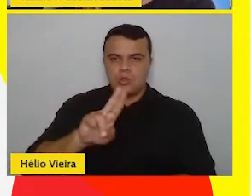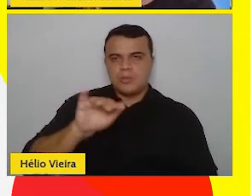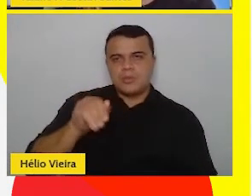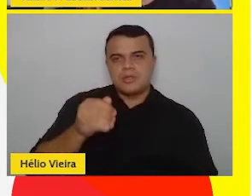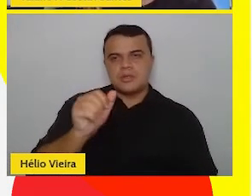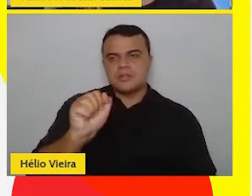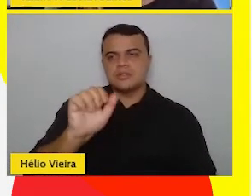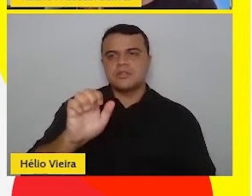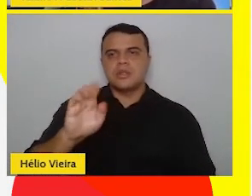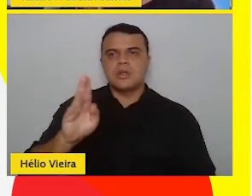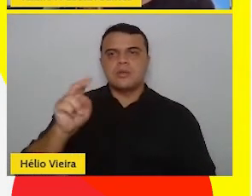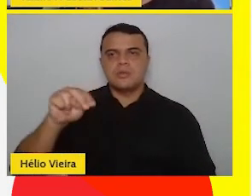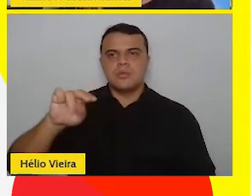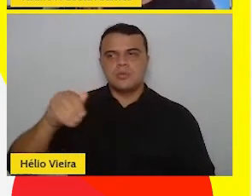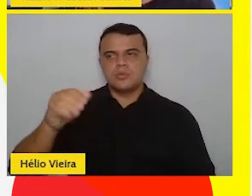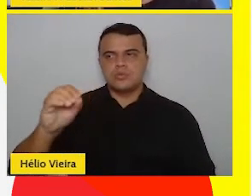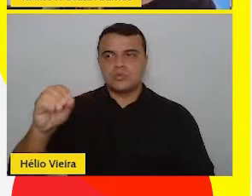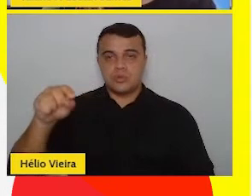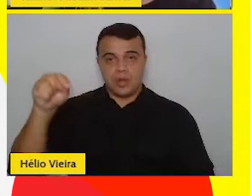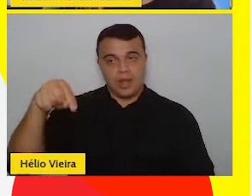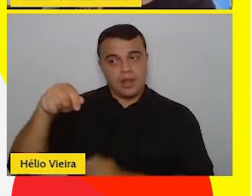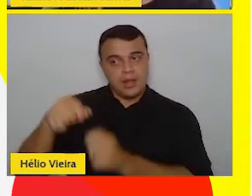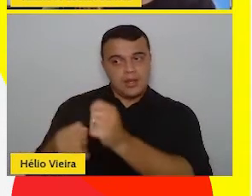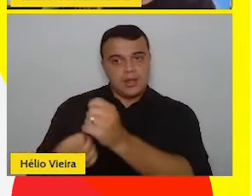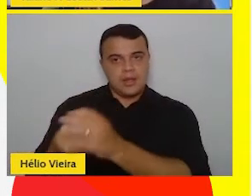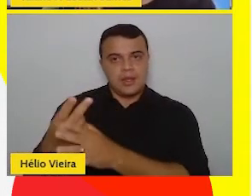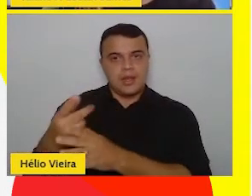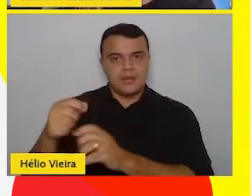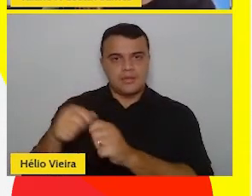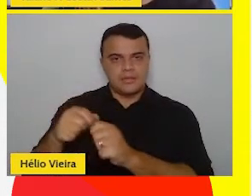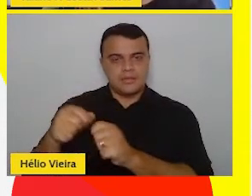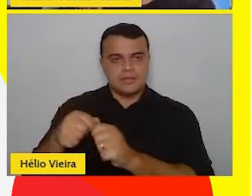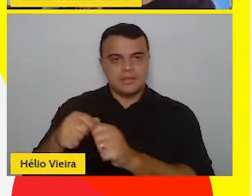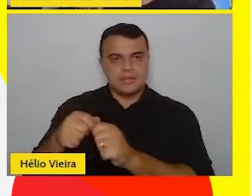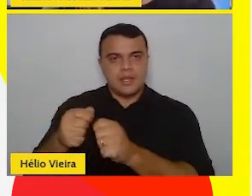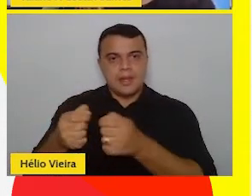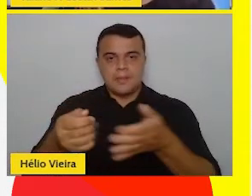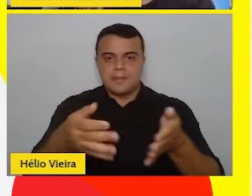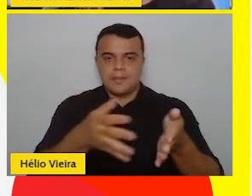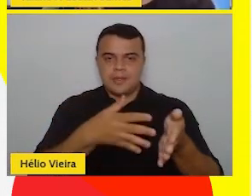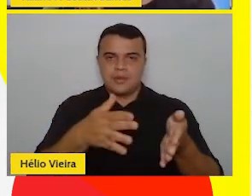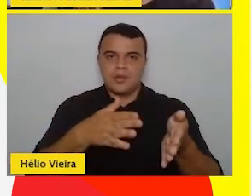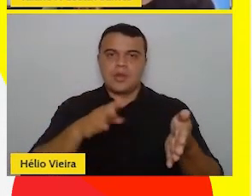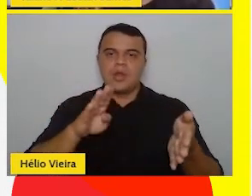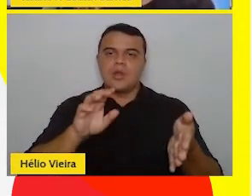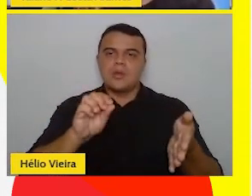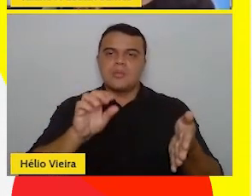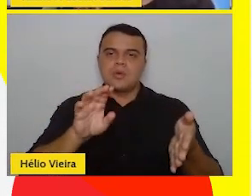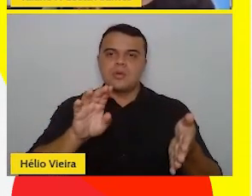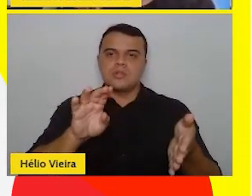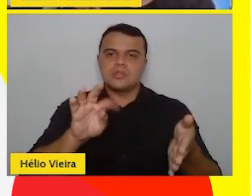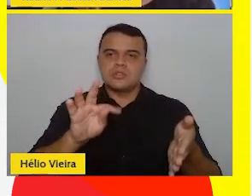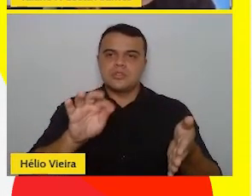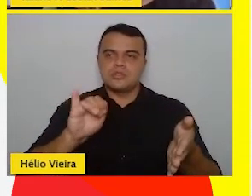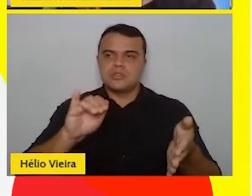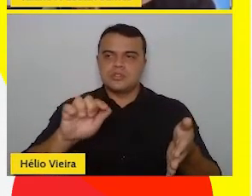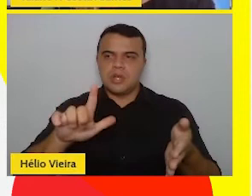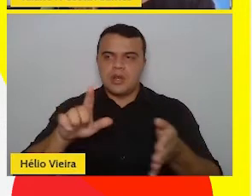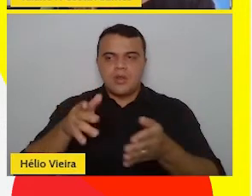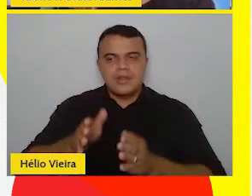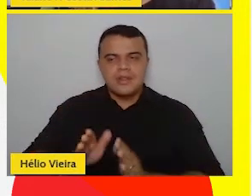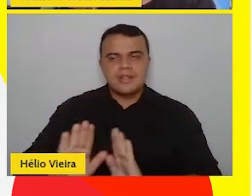uma releitura da pintura do Botticelli, né, O Nascimento de